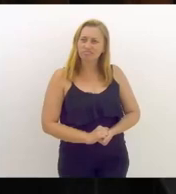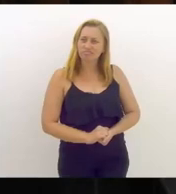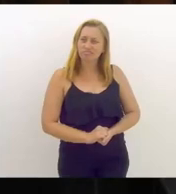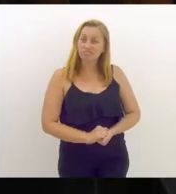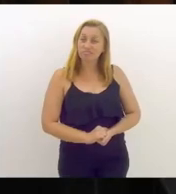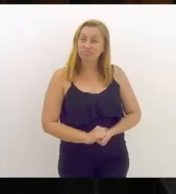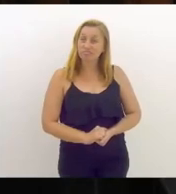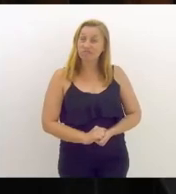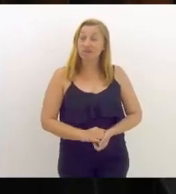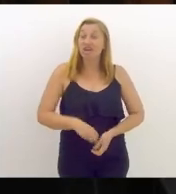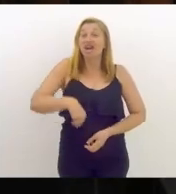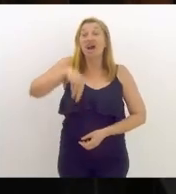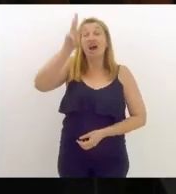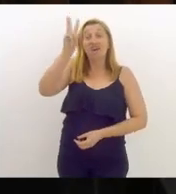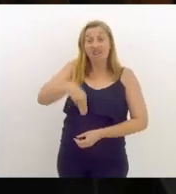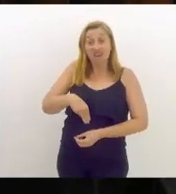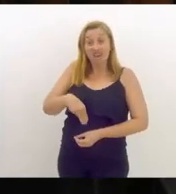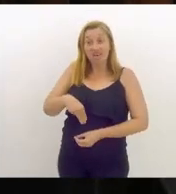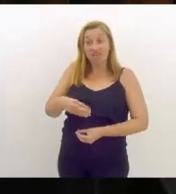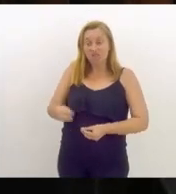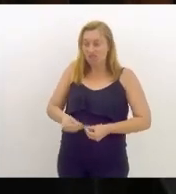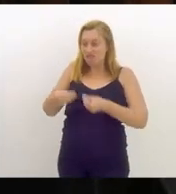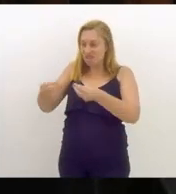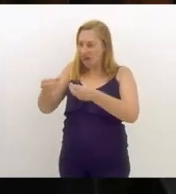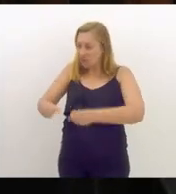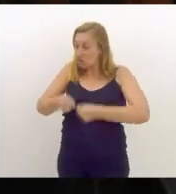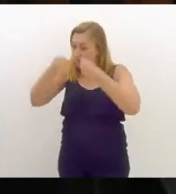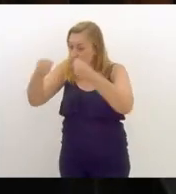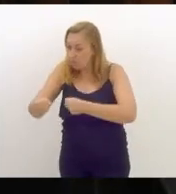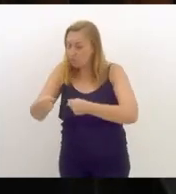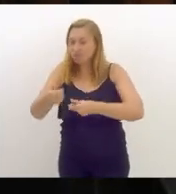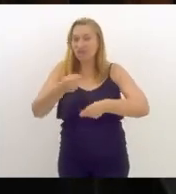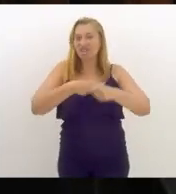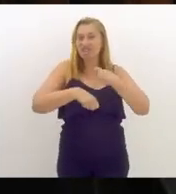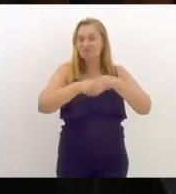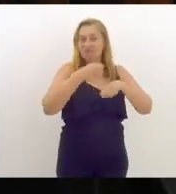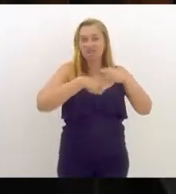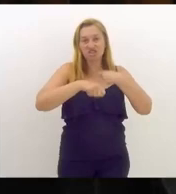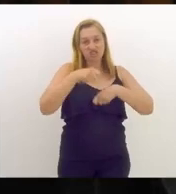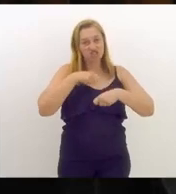a quem foi concedido o poder de administrar